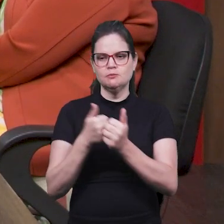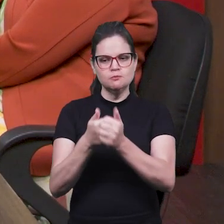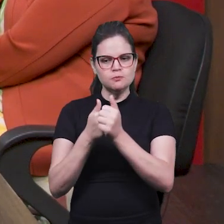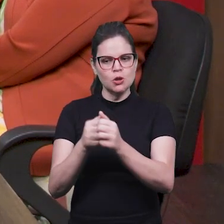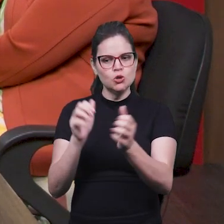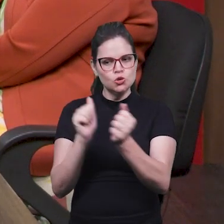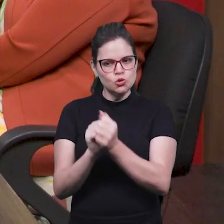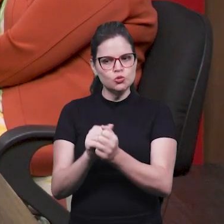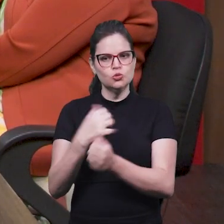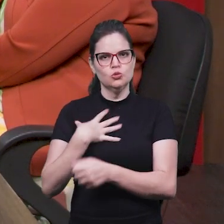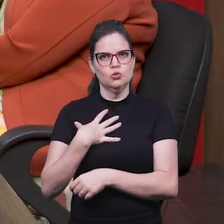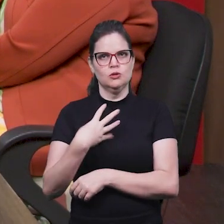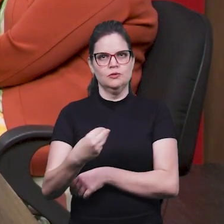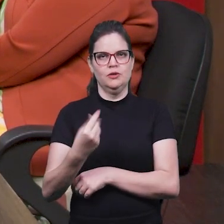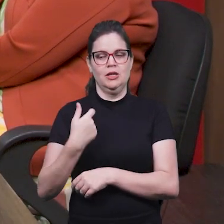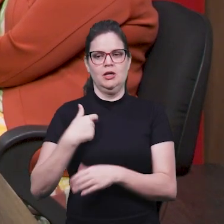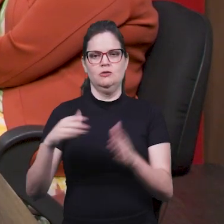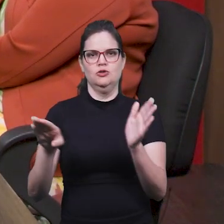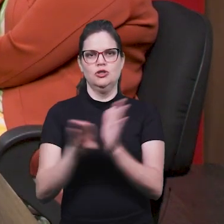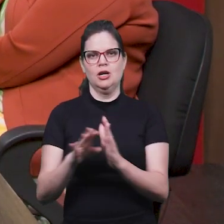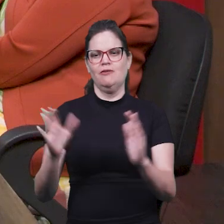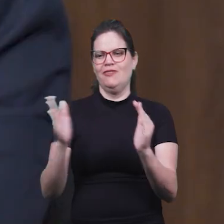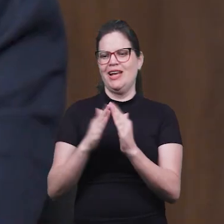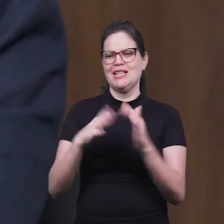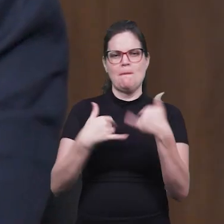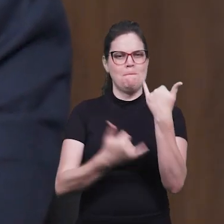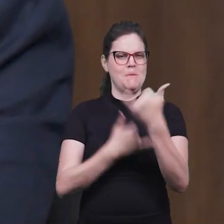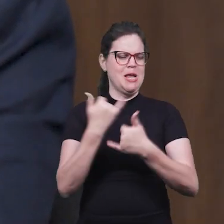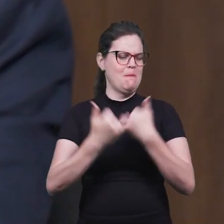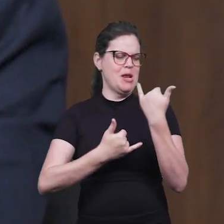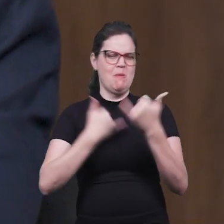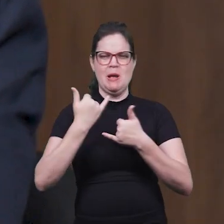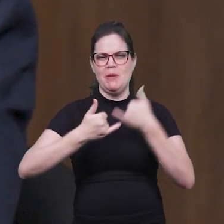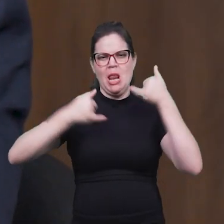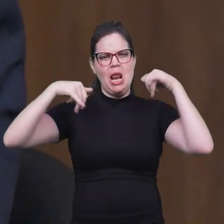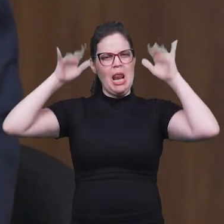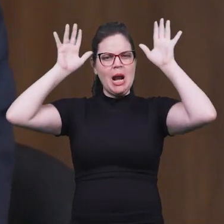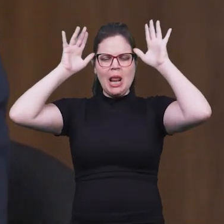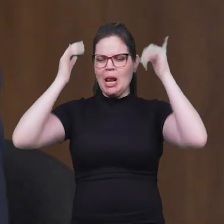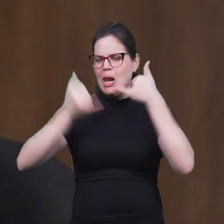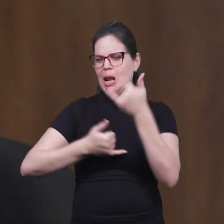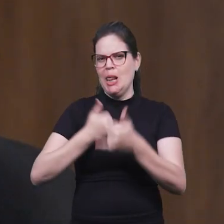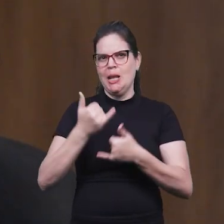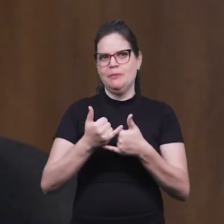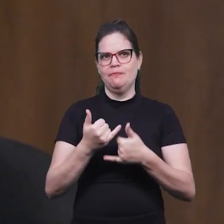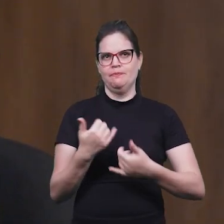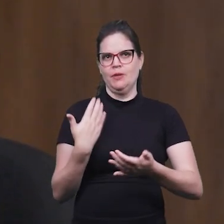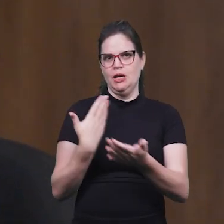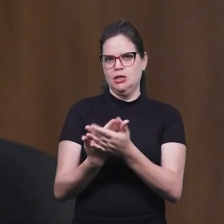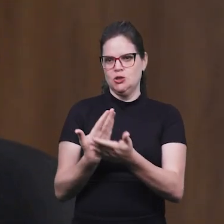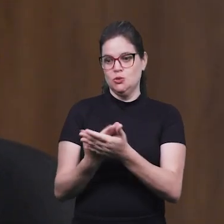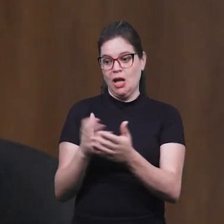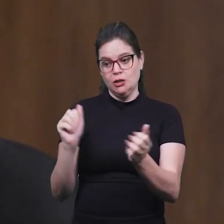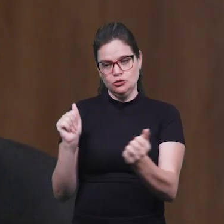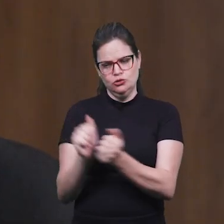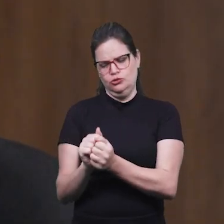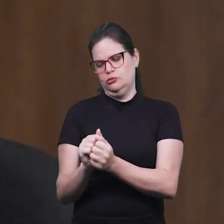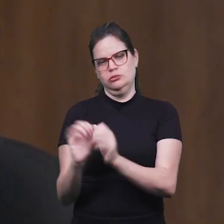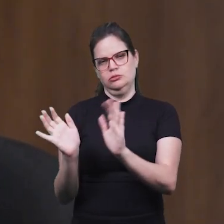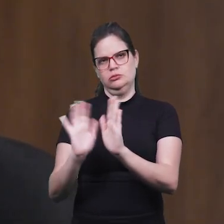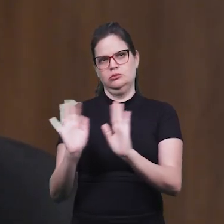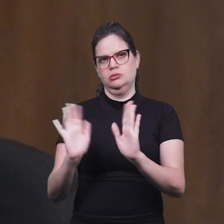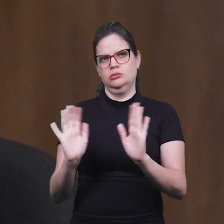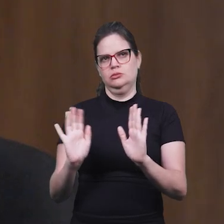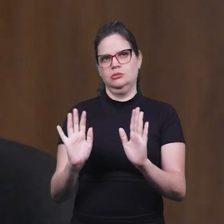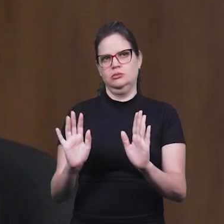Eu chegava de casa, ia brincar com elas e tal, conversava. Nunca fui de estudar junto com elas, porque eu